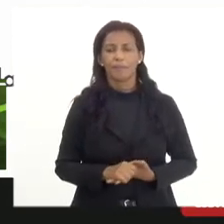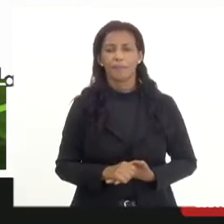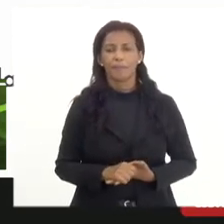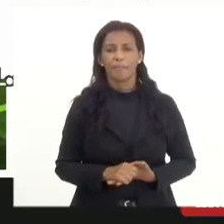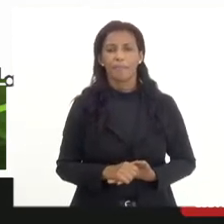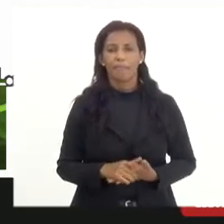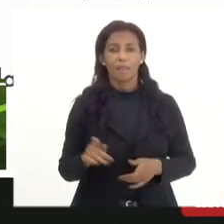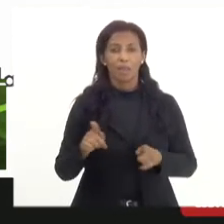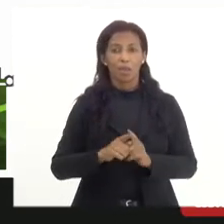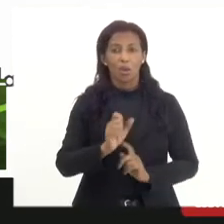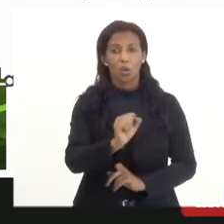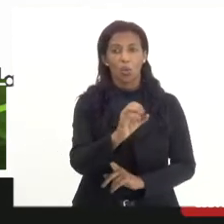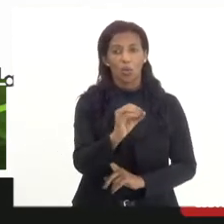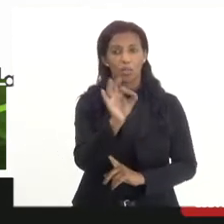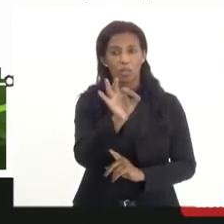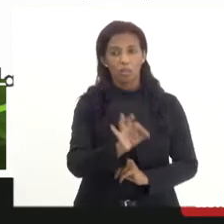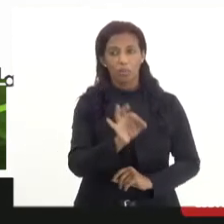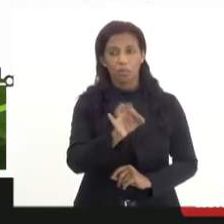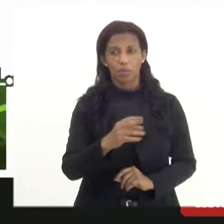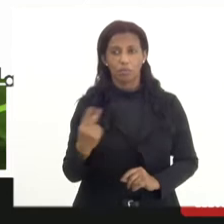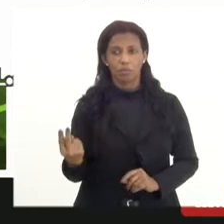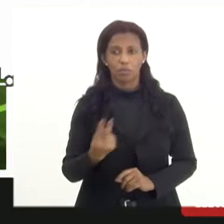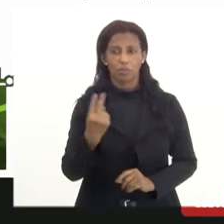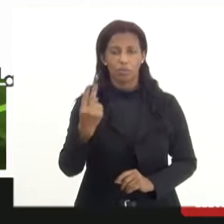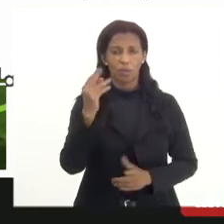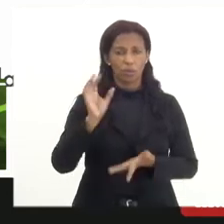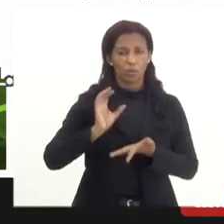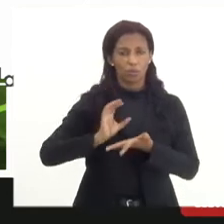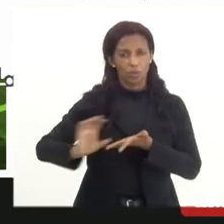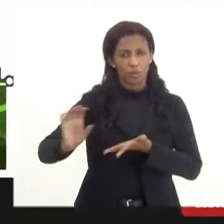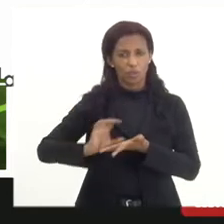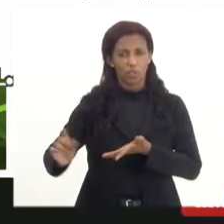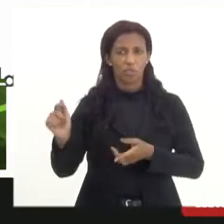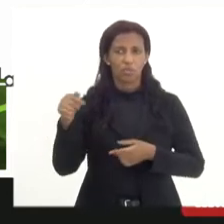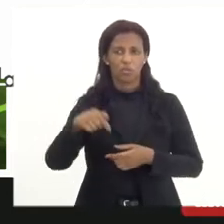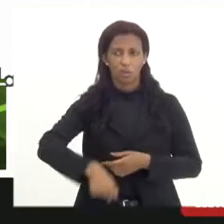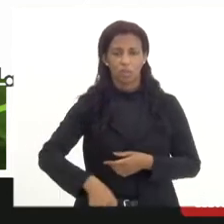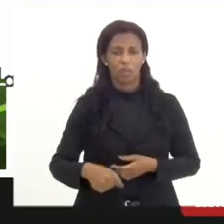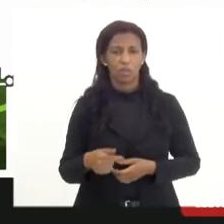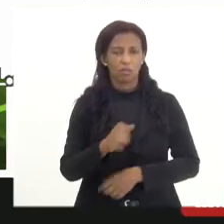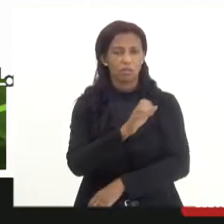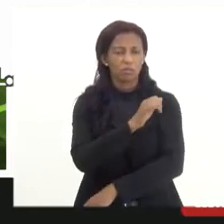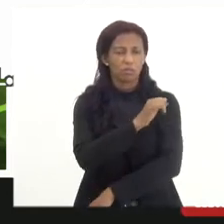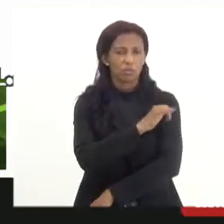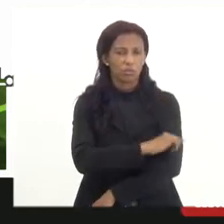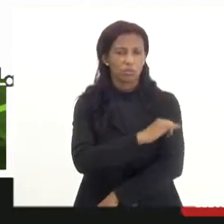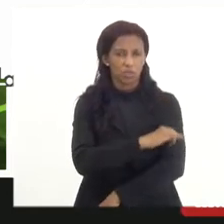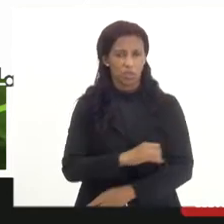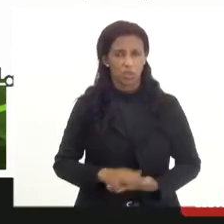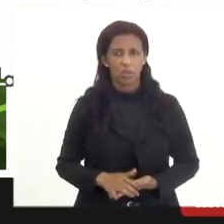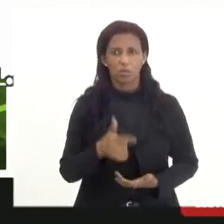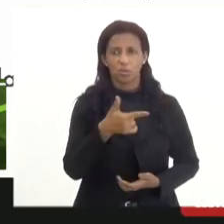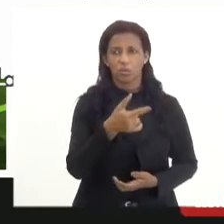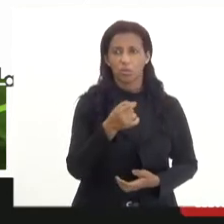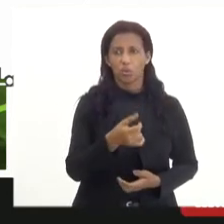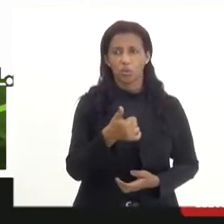mais relevante, 80% desse valor foi investido aqui no estado do Rio de Janeiro. De 2010